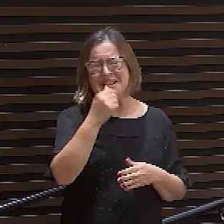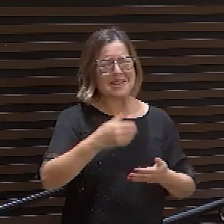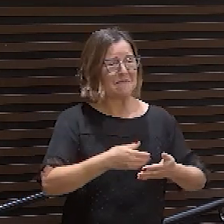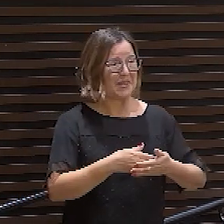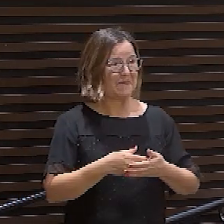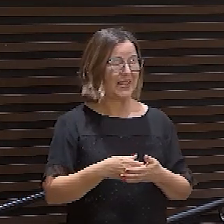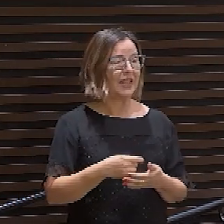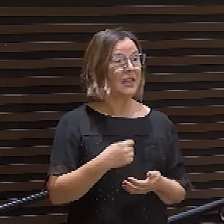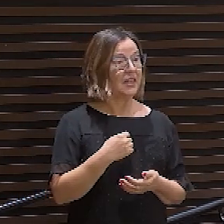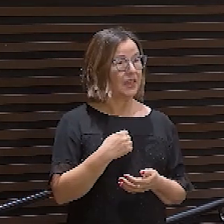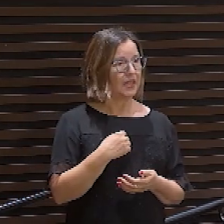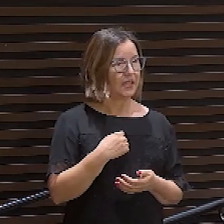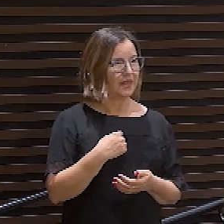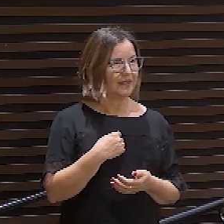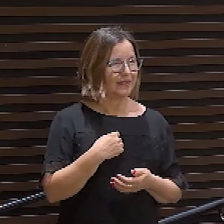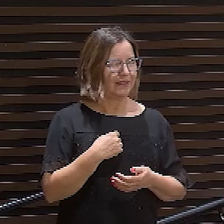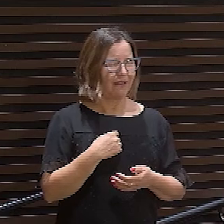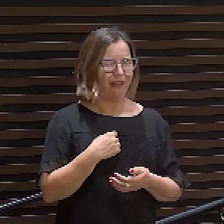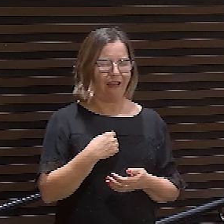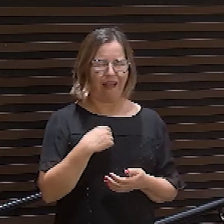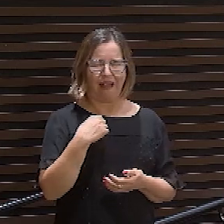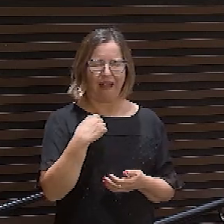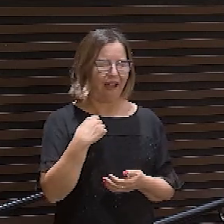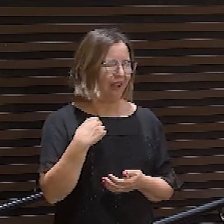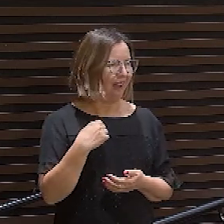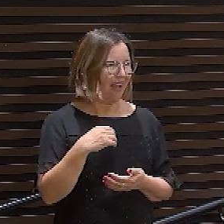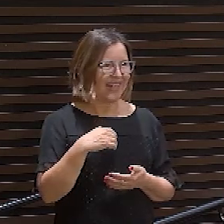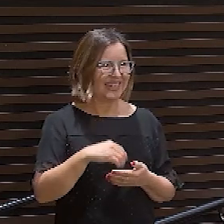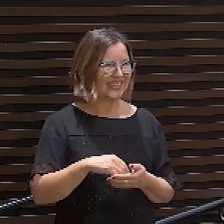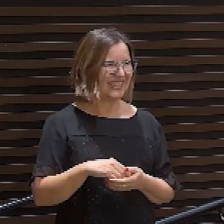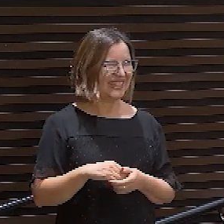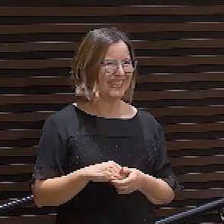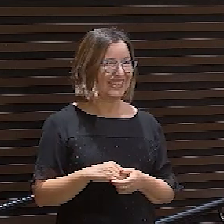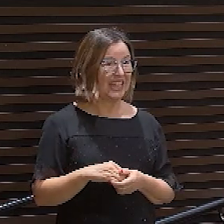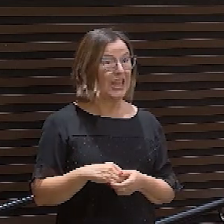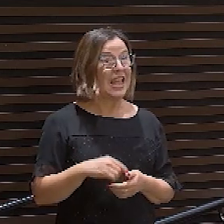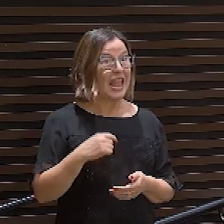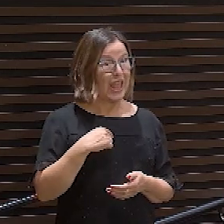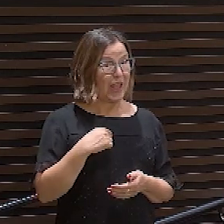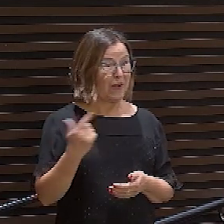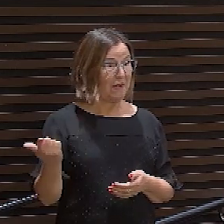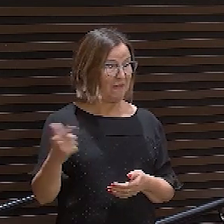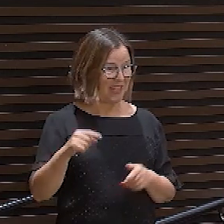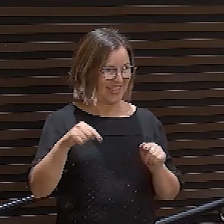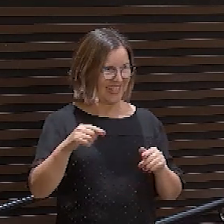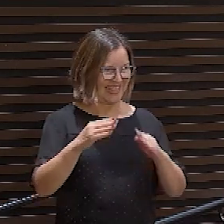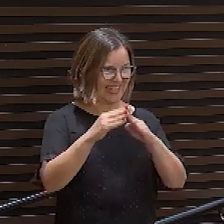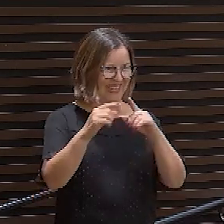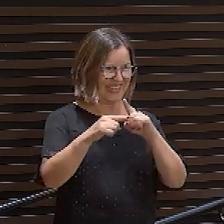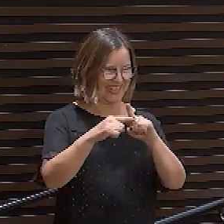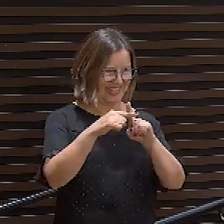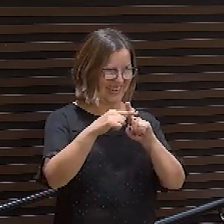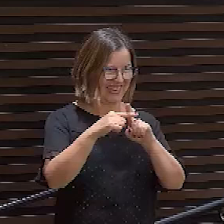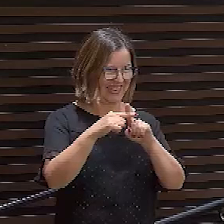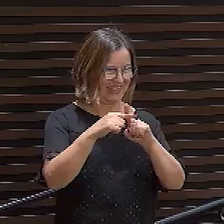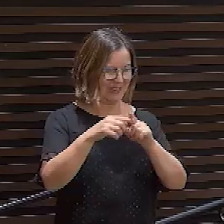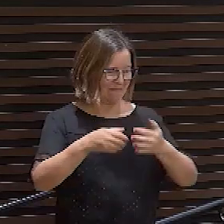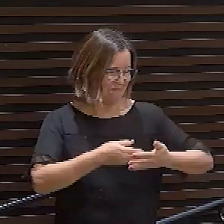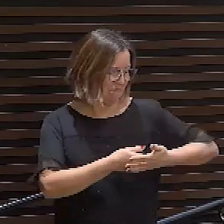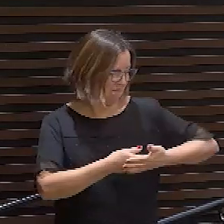eu empavonado. Eu entrava nessa igreja com ele no colo, no